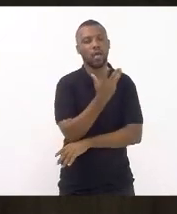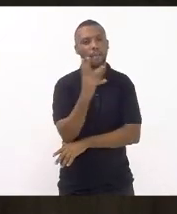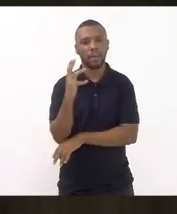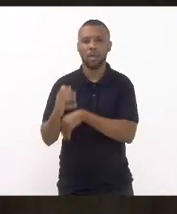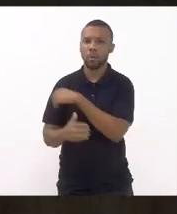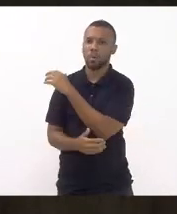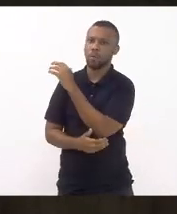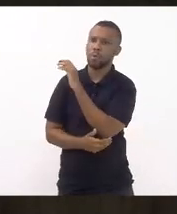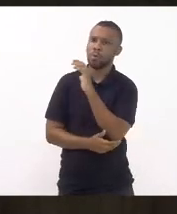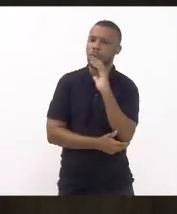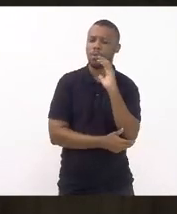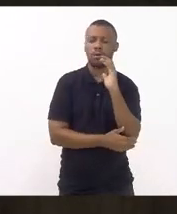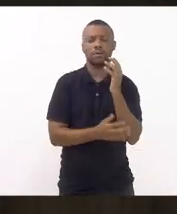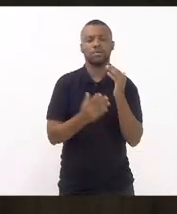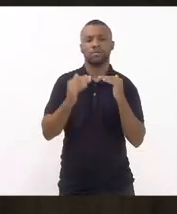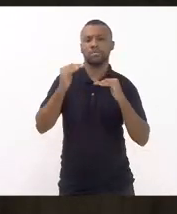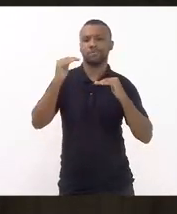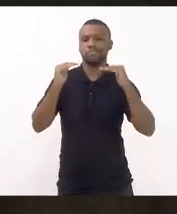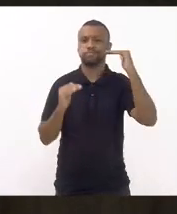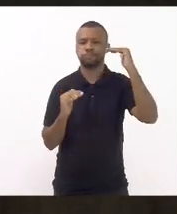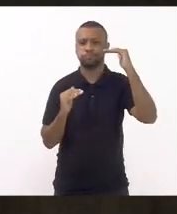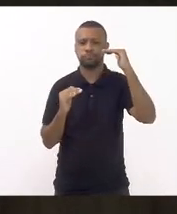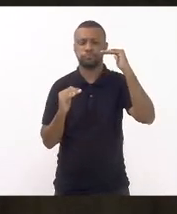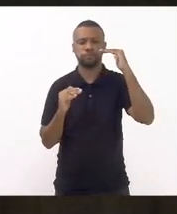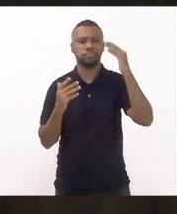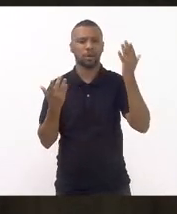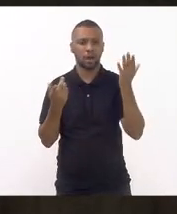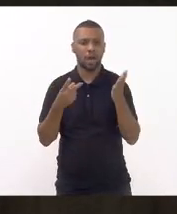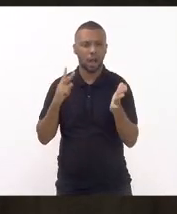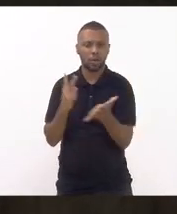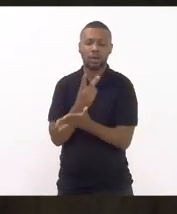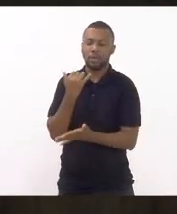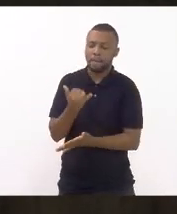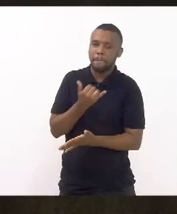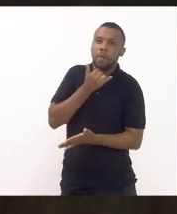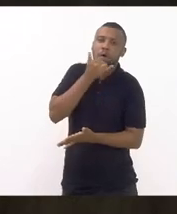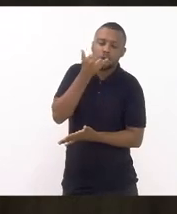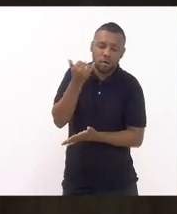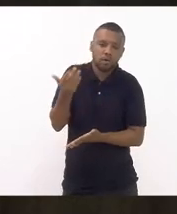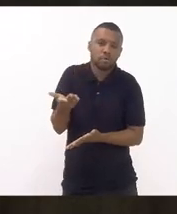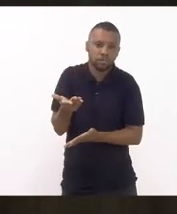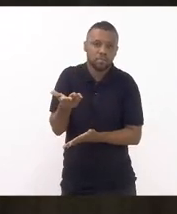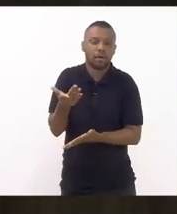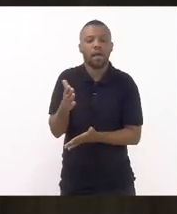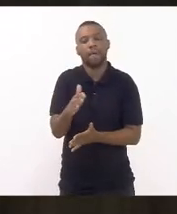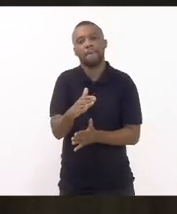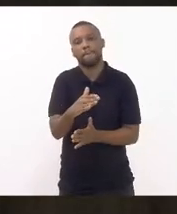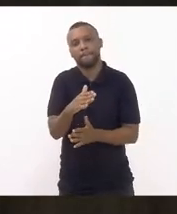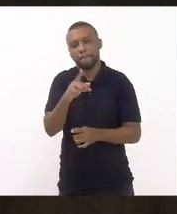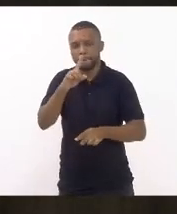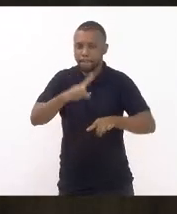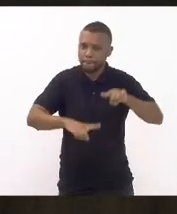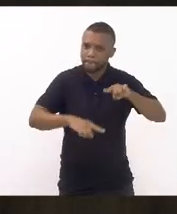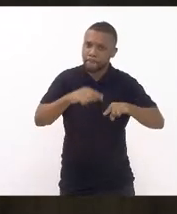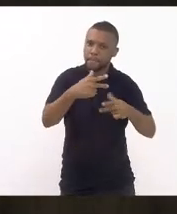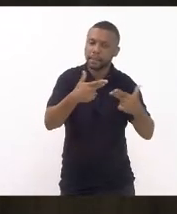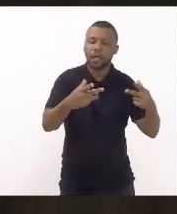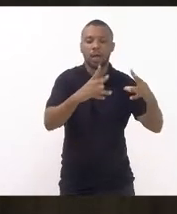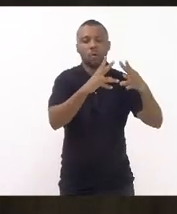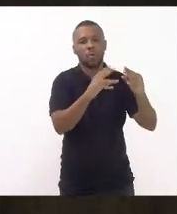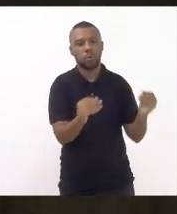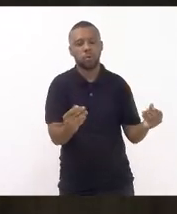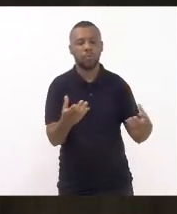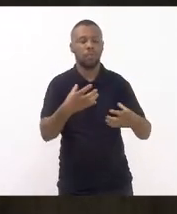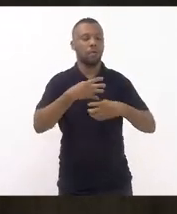absolutamente desequilibrado, a tragédia vem. E aí são ou perdas materiais